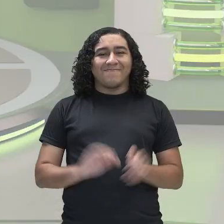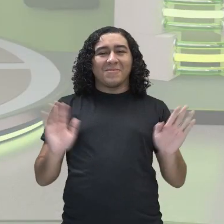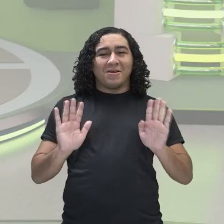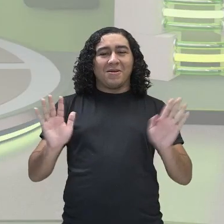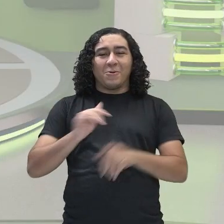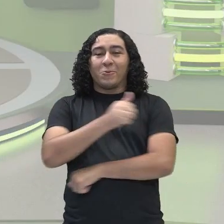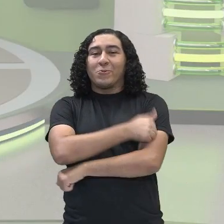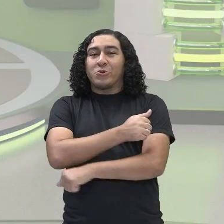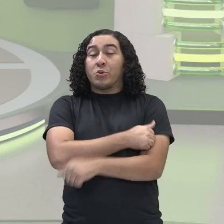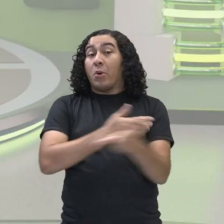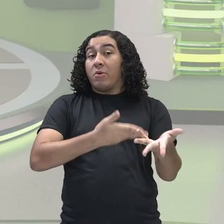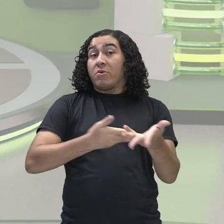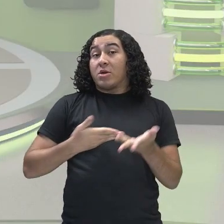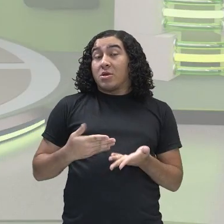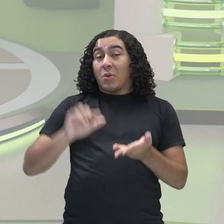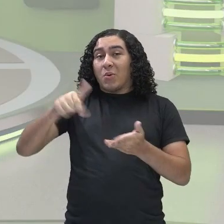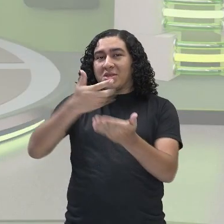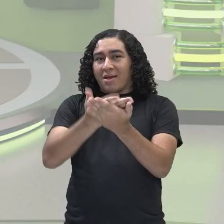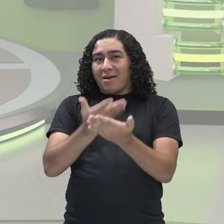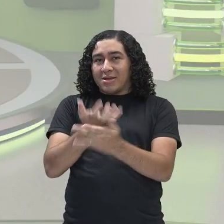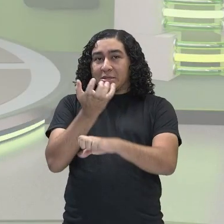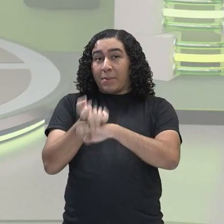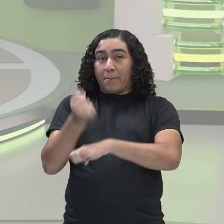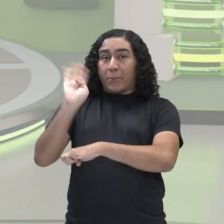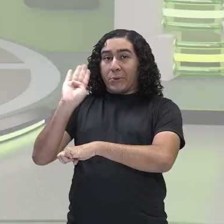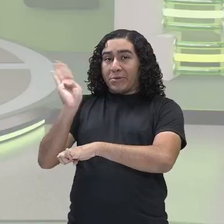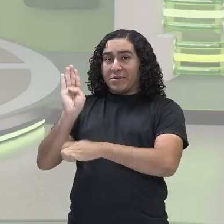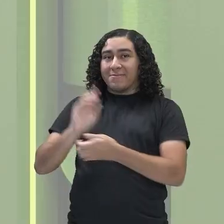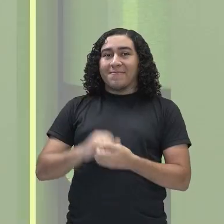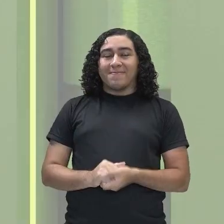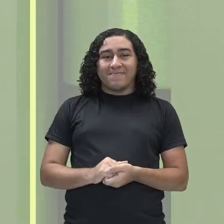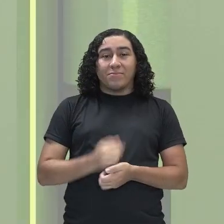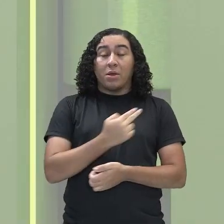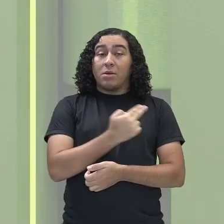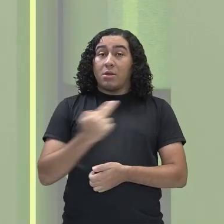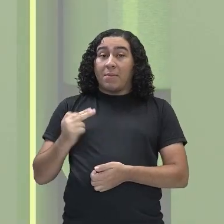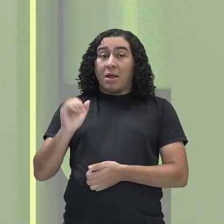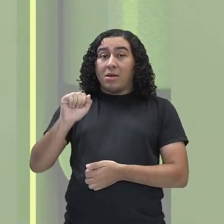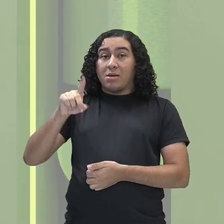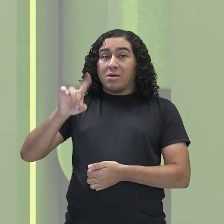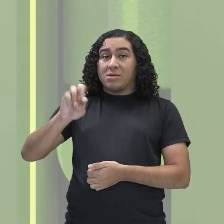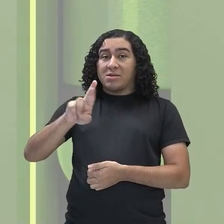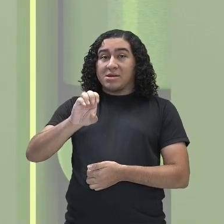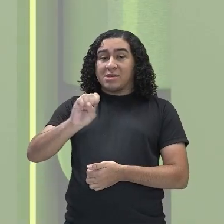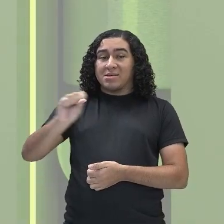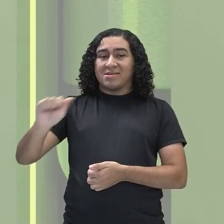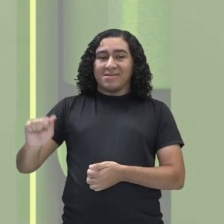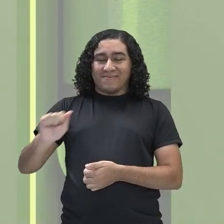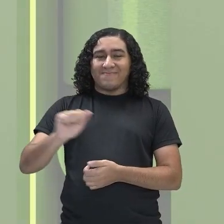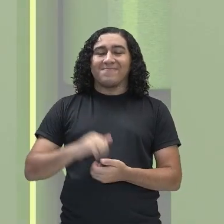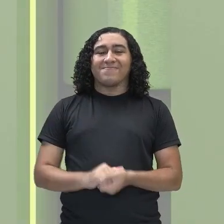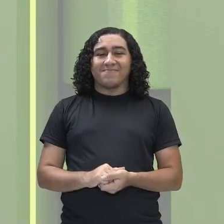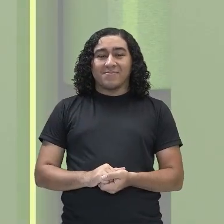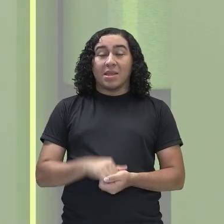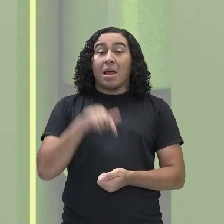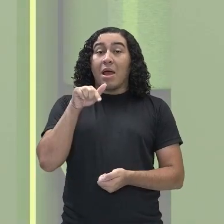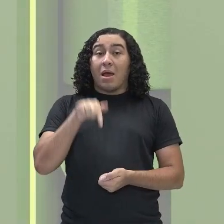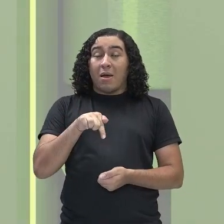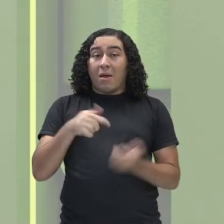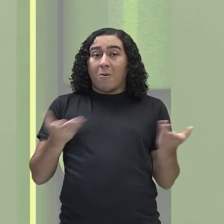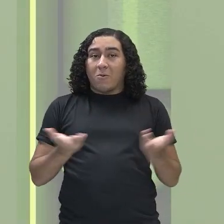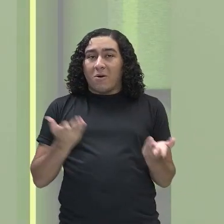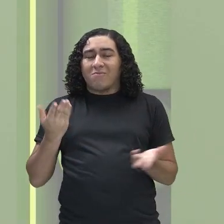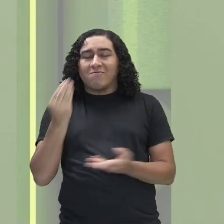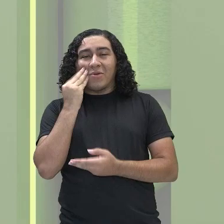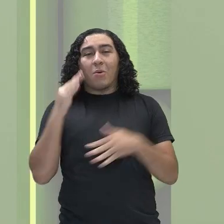Olá, alunos, sejam muito bem-vindos a mais uma aula de Biologia. Eu sou a professora Andressa Primavera e nesse momento veremos qual é o